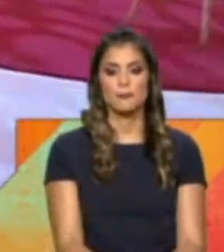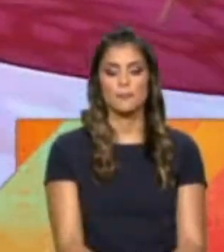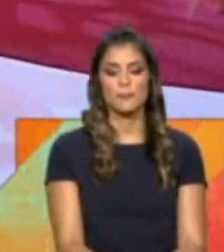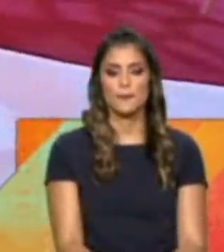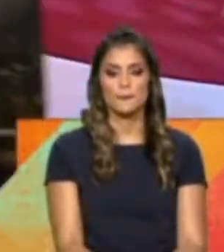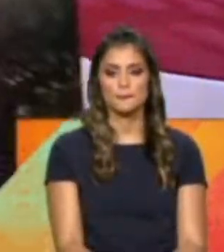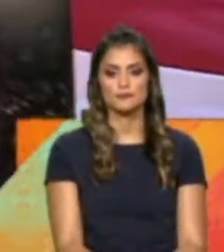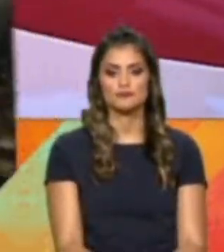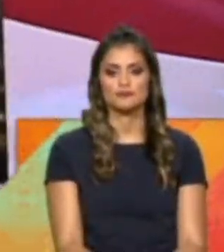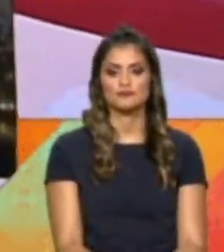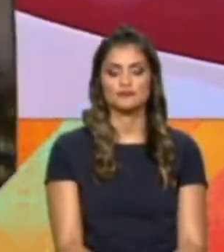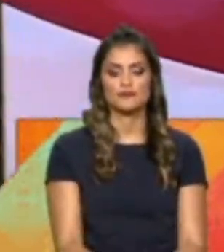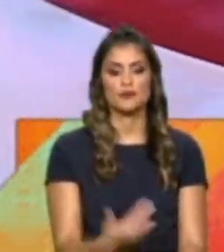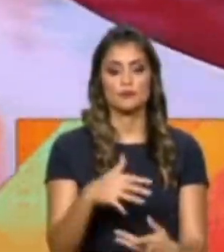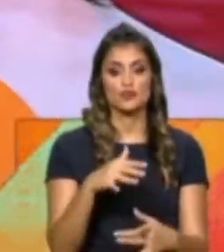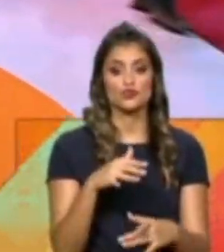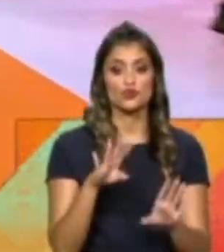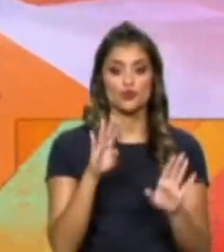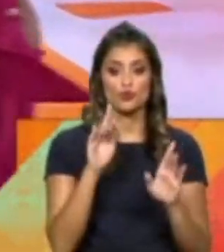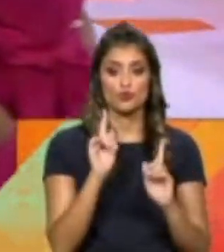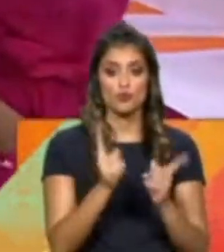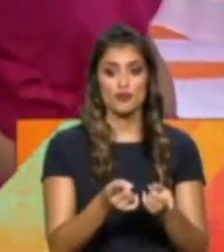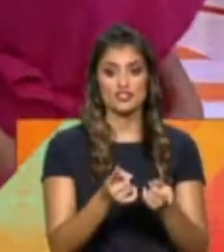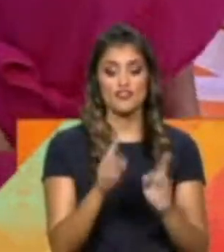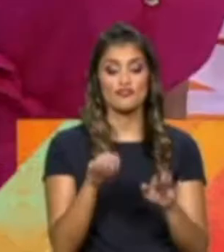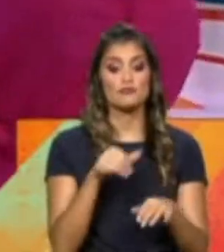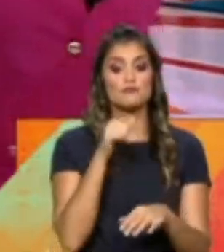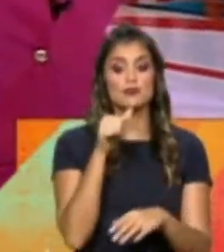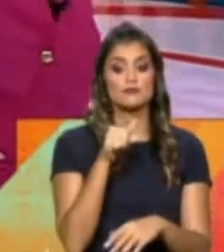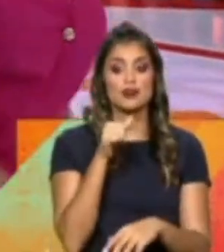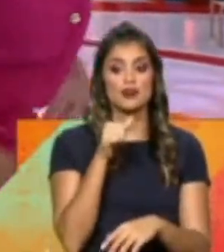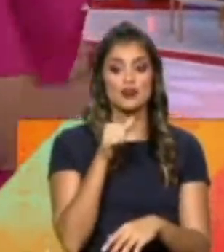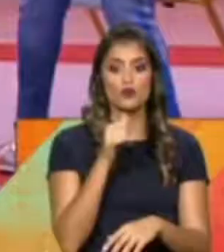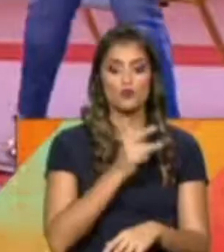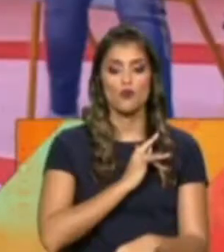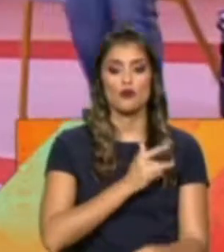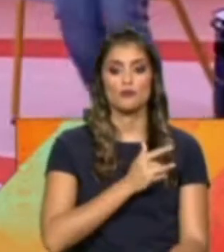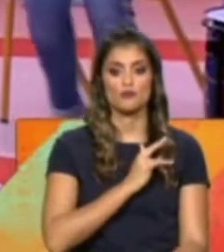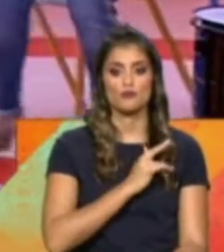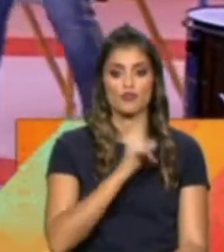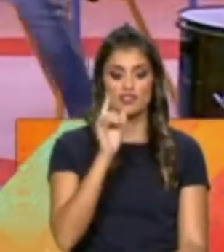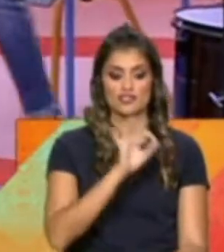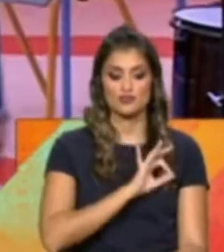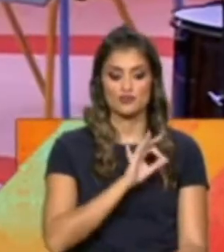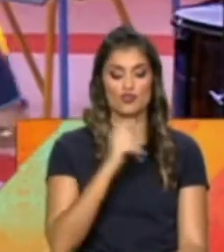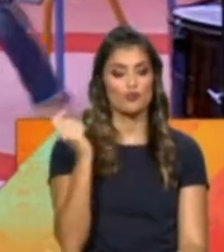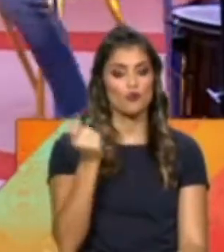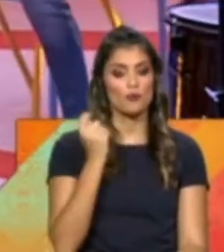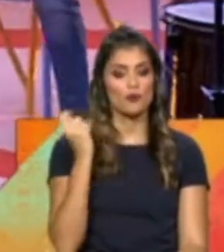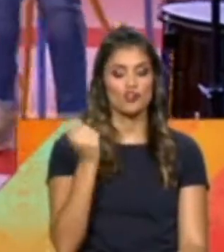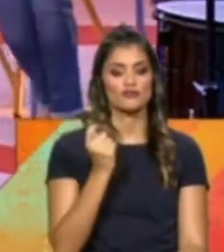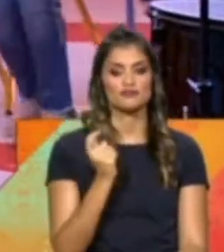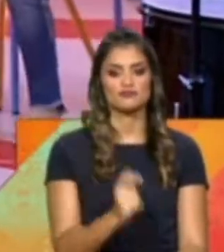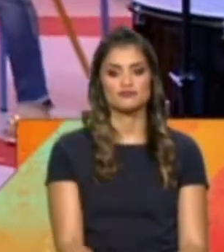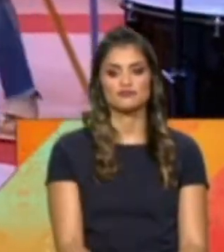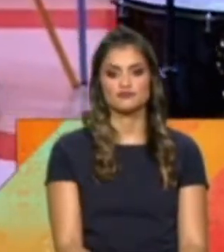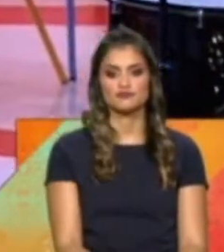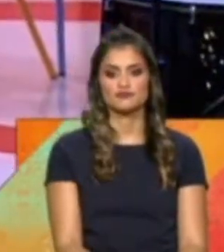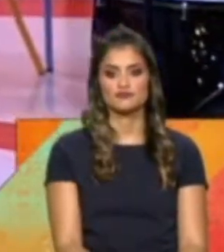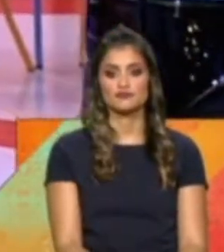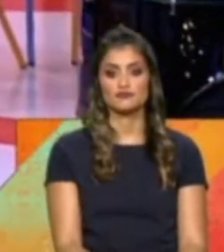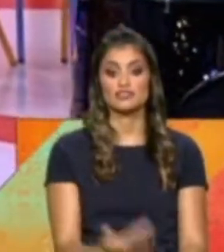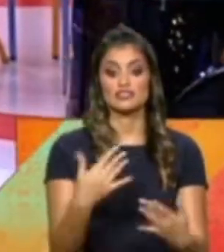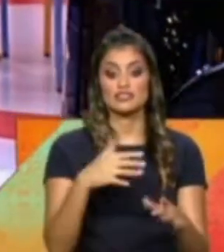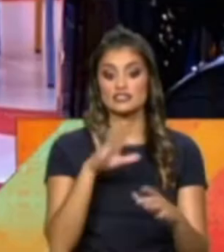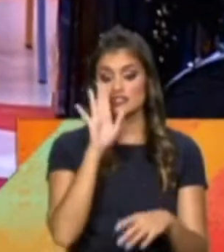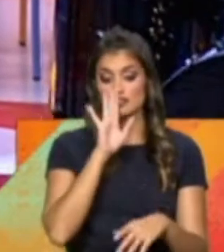mas tu começa não tem fim, o amor de dama e de cowboy. Mas tu